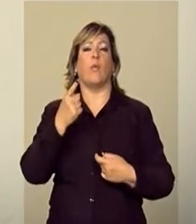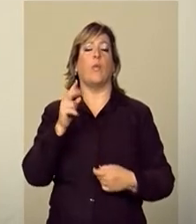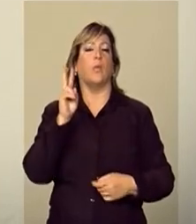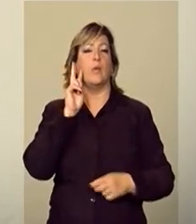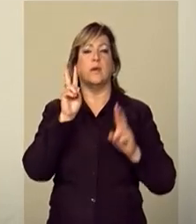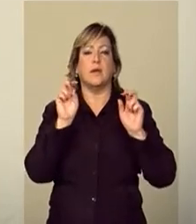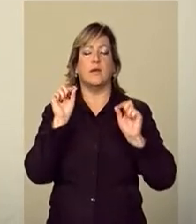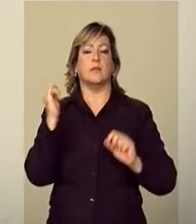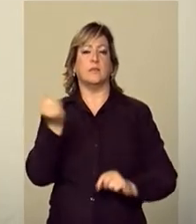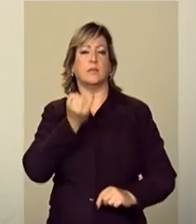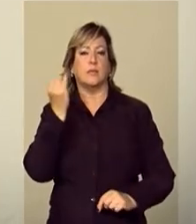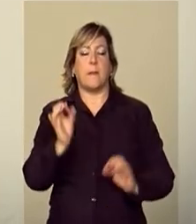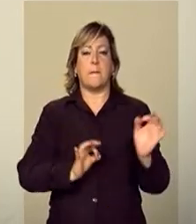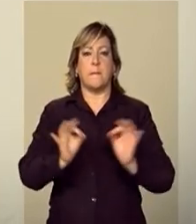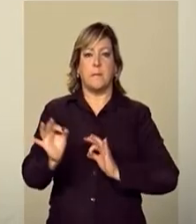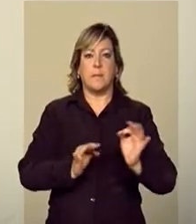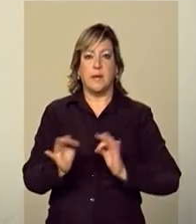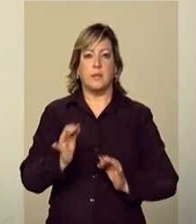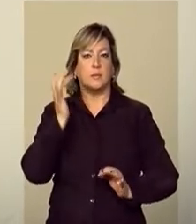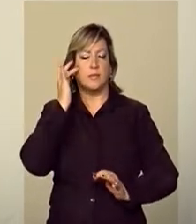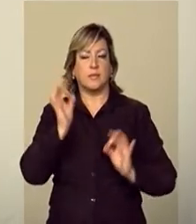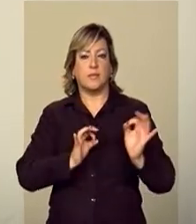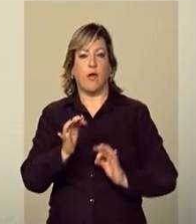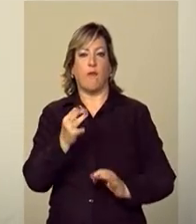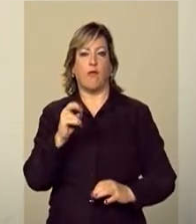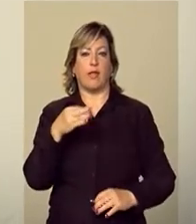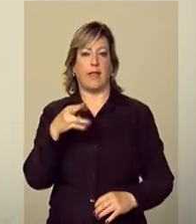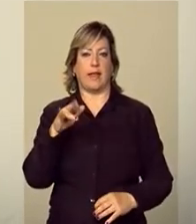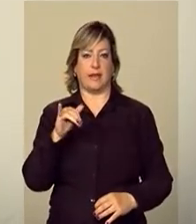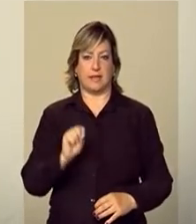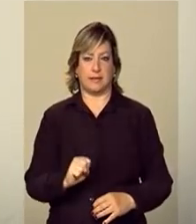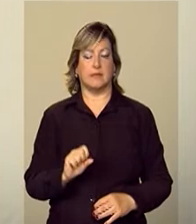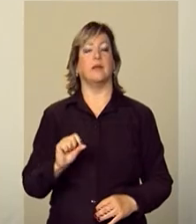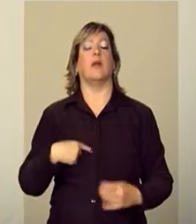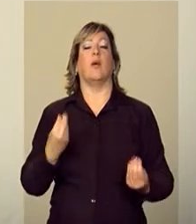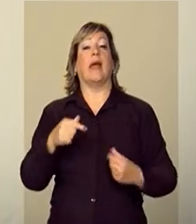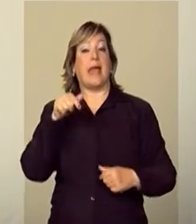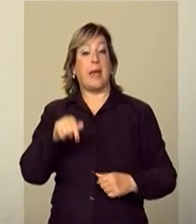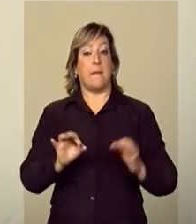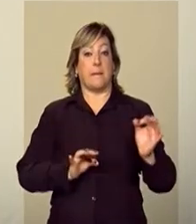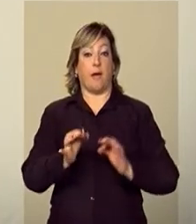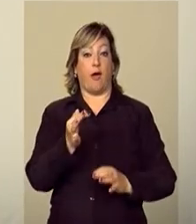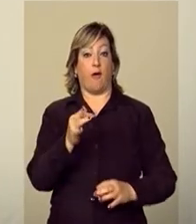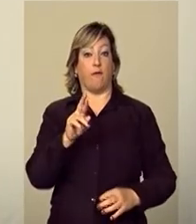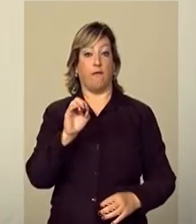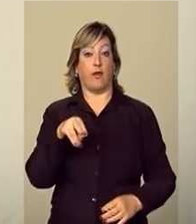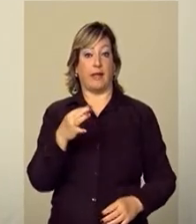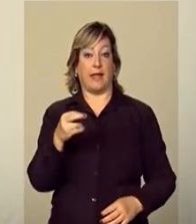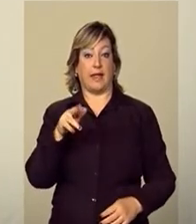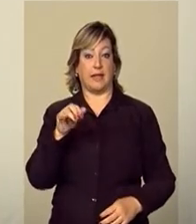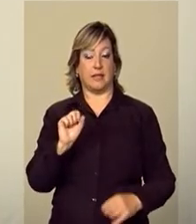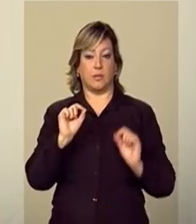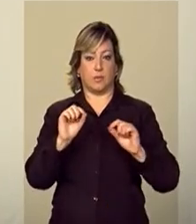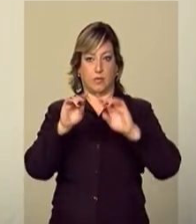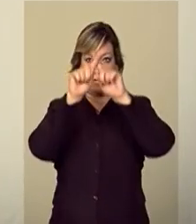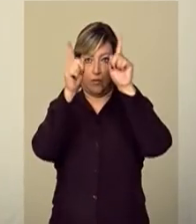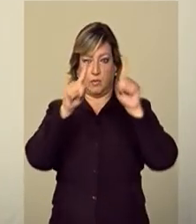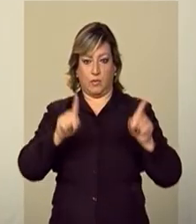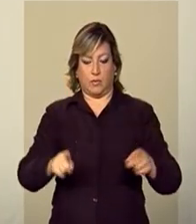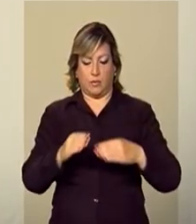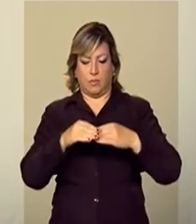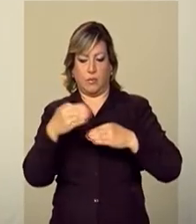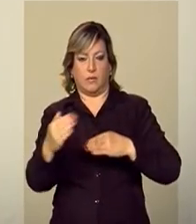importante que é o plano estratégico de fronteiras olha Luciano plano estratégico de fronteiras que tem alcançado resultados